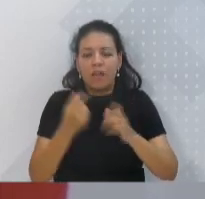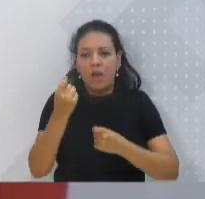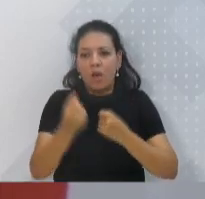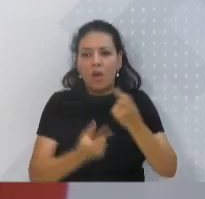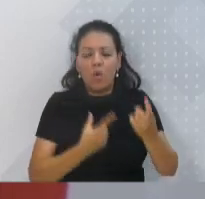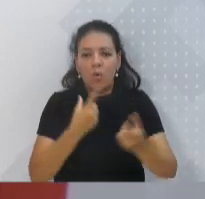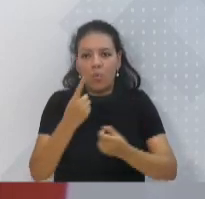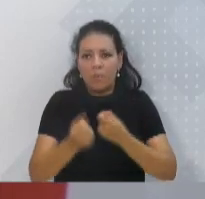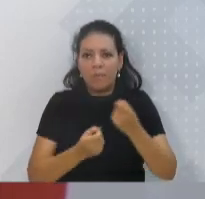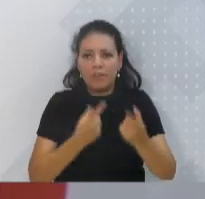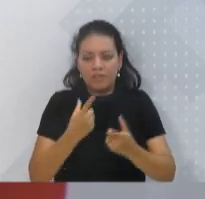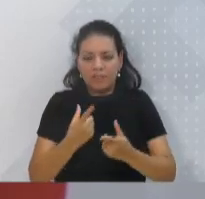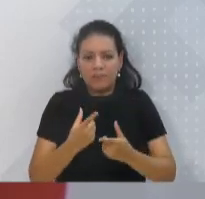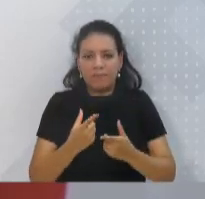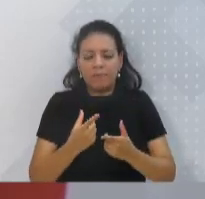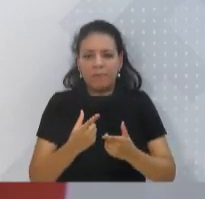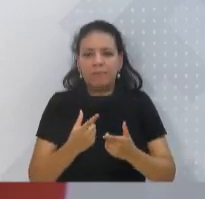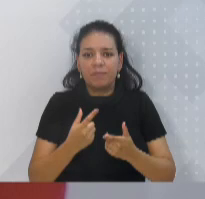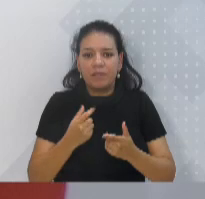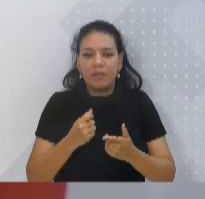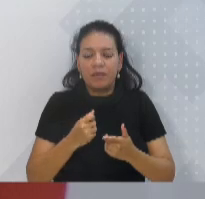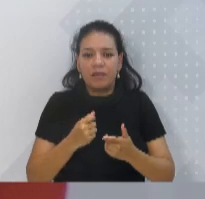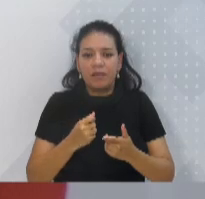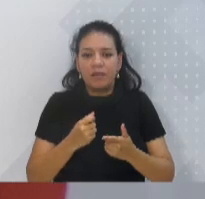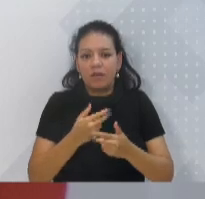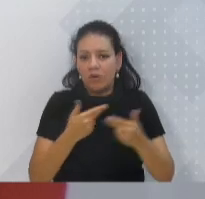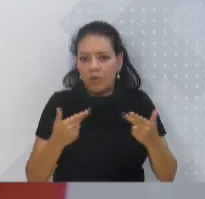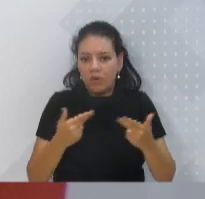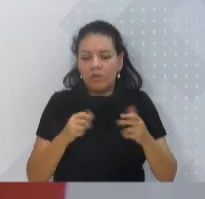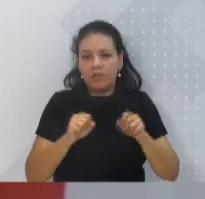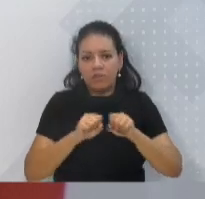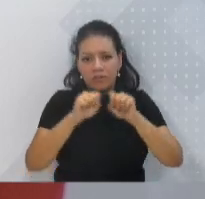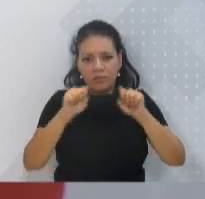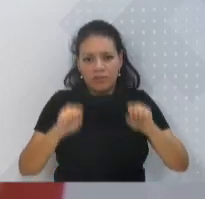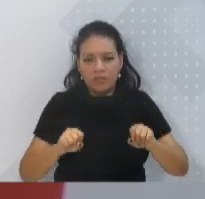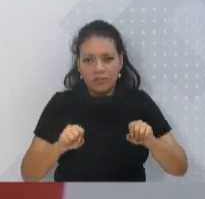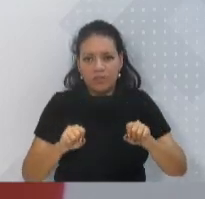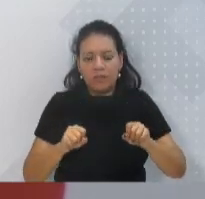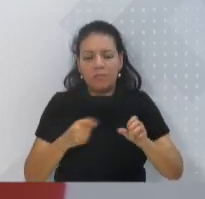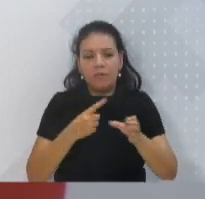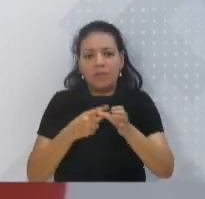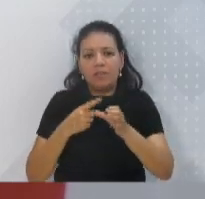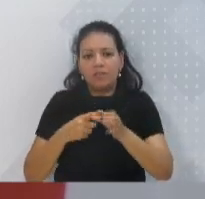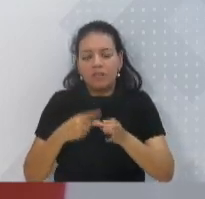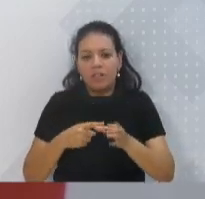algumas ações com relação ao sistema viário da cidade de Blumenau.